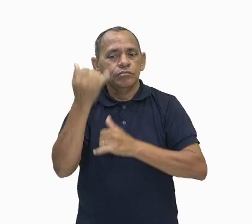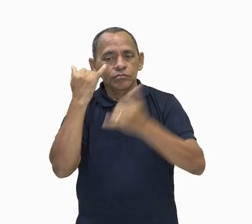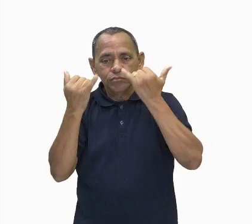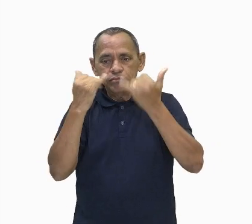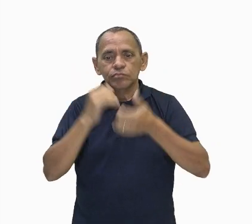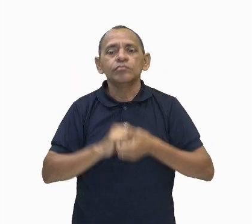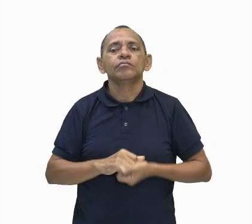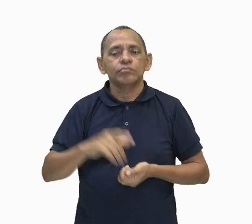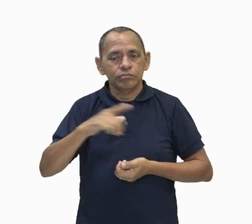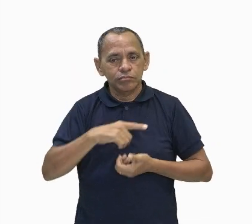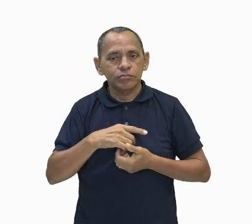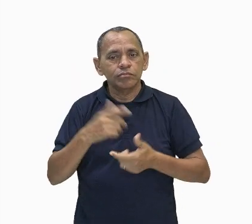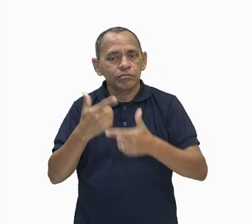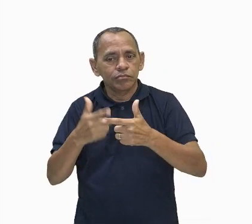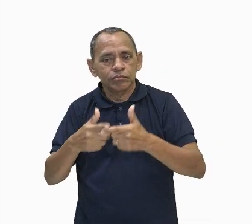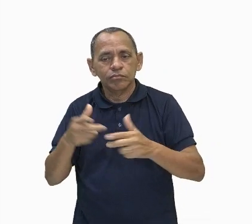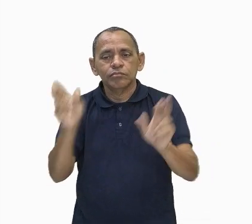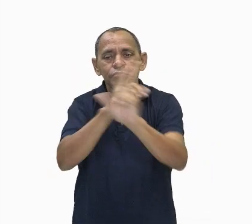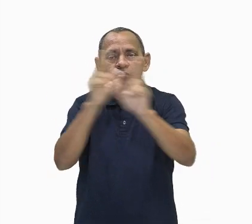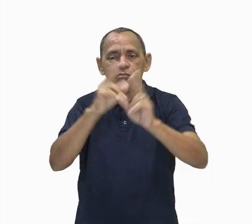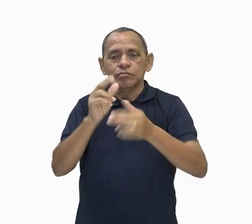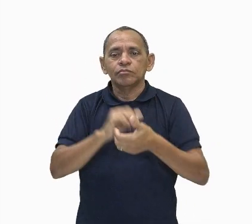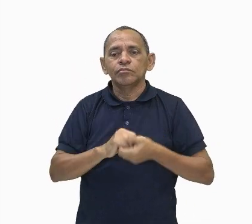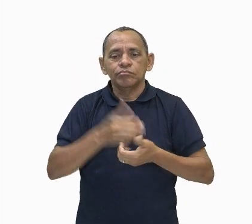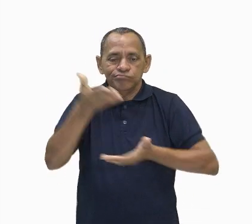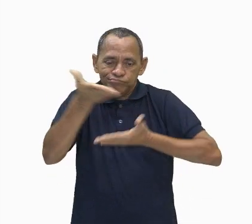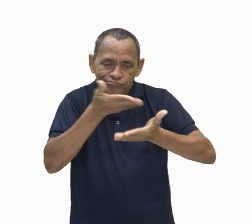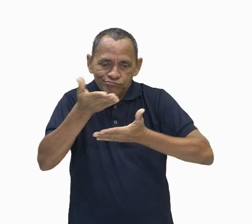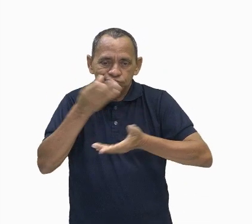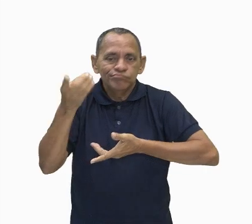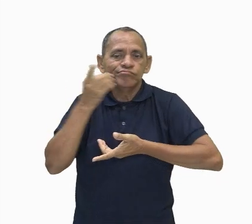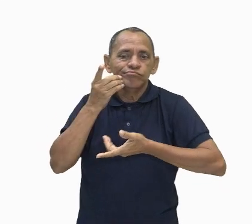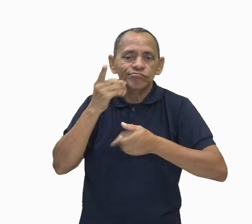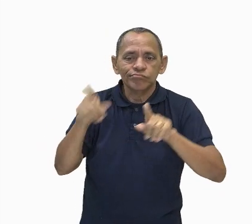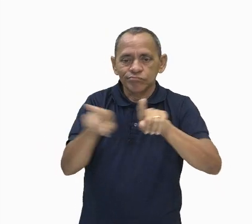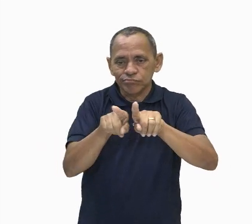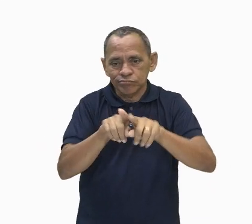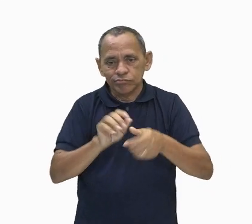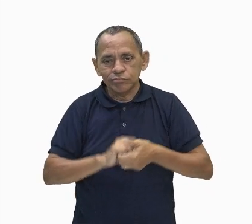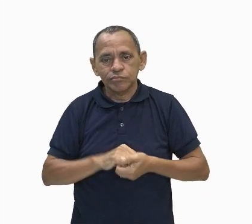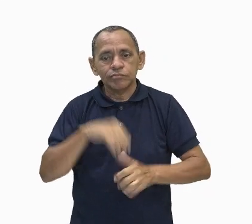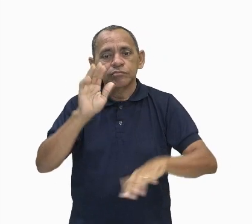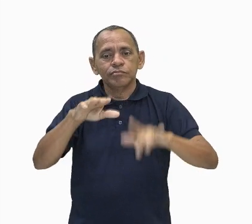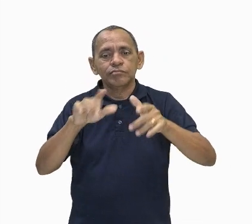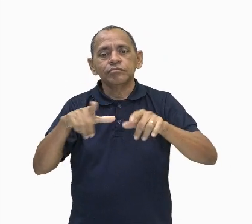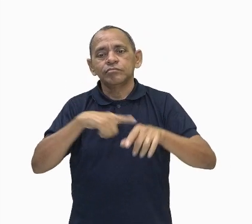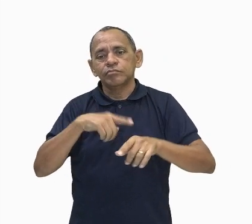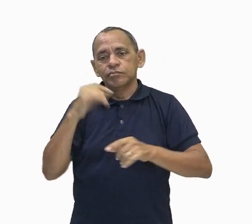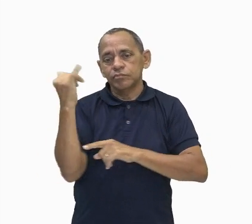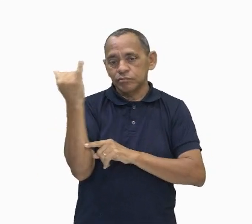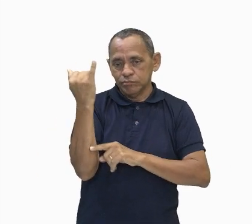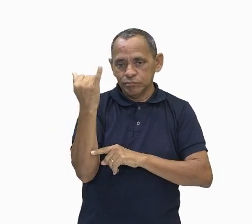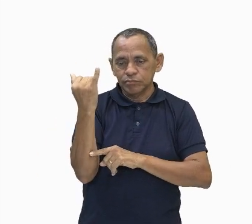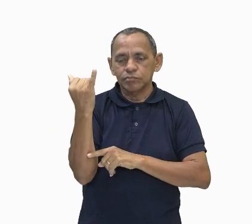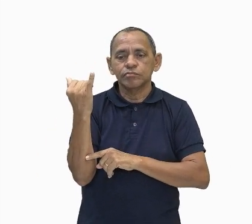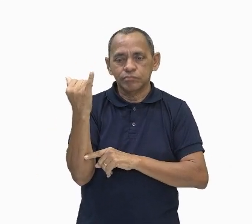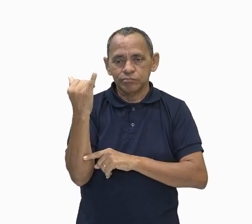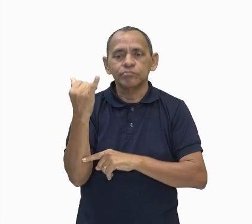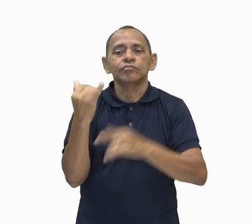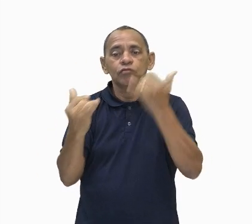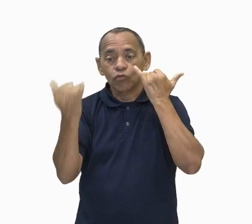relações interpessoais, nas conversas, o cotidiano, o dia a dia. Você às vezes precisa dar informações bem explícitas, há pessoas